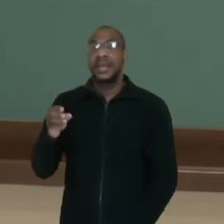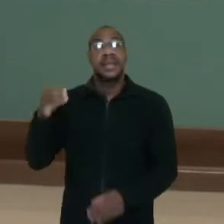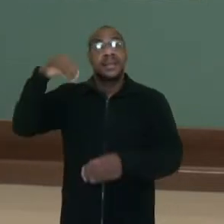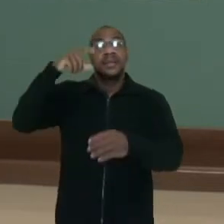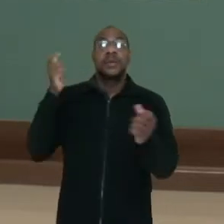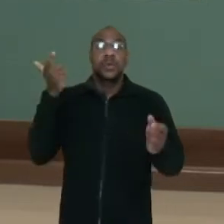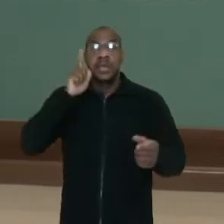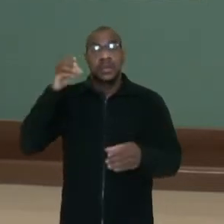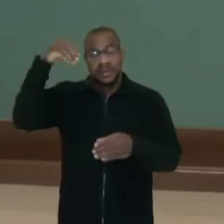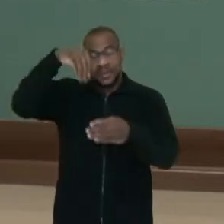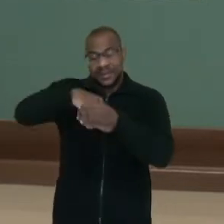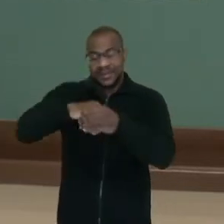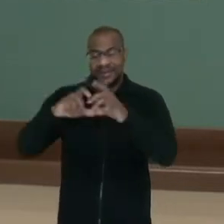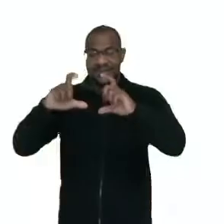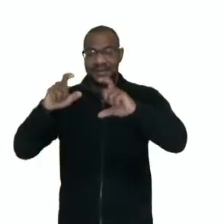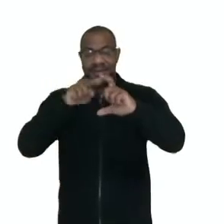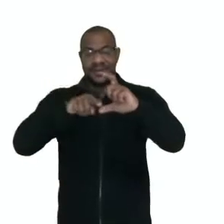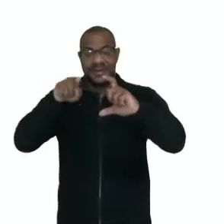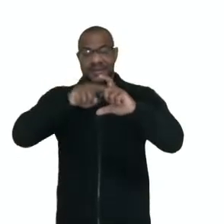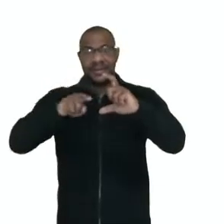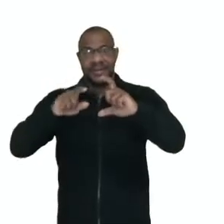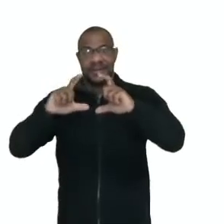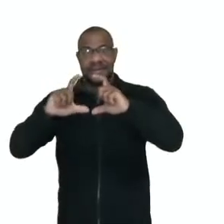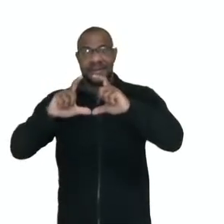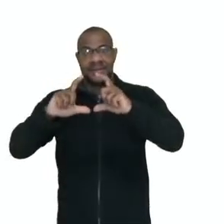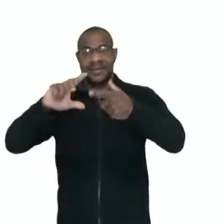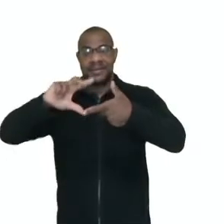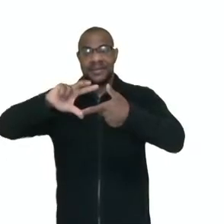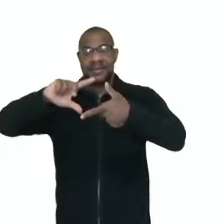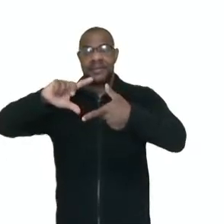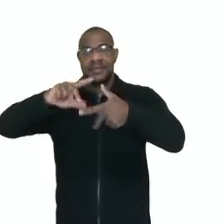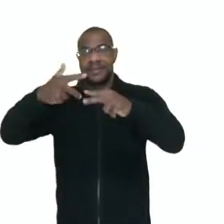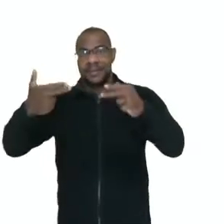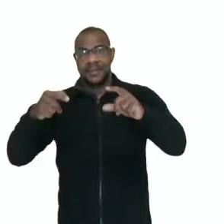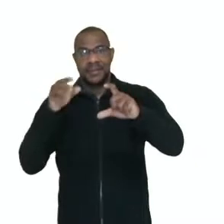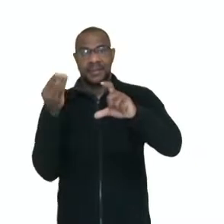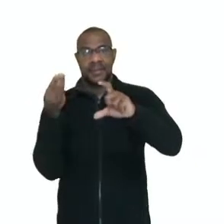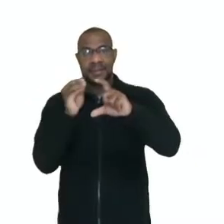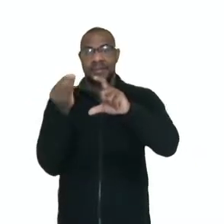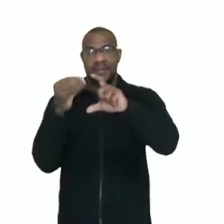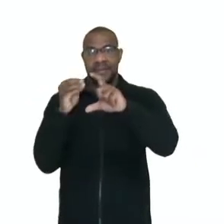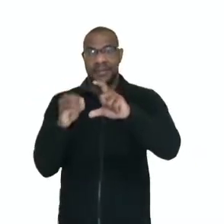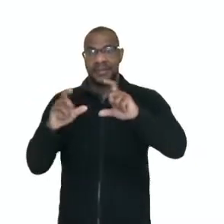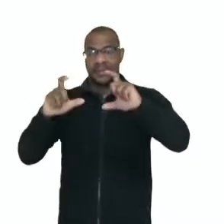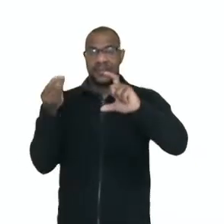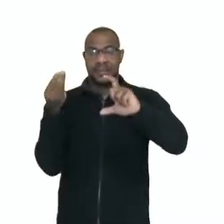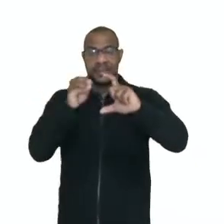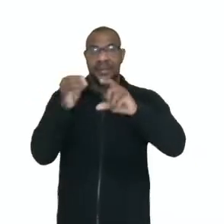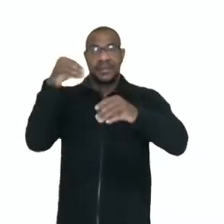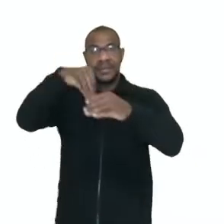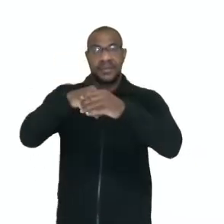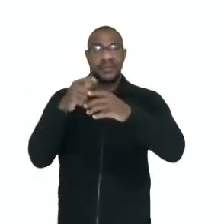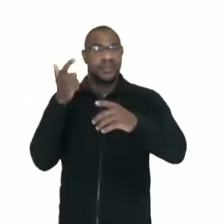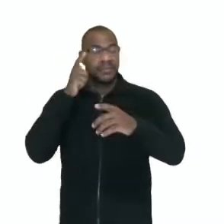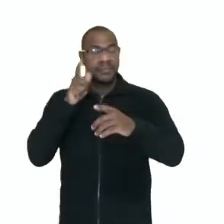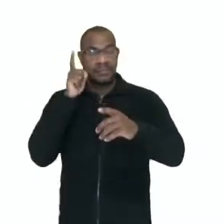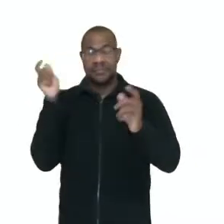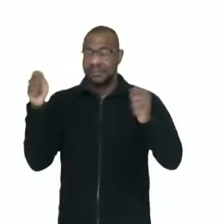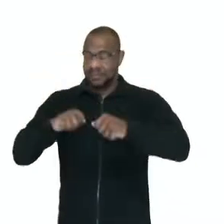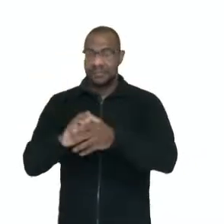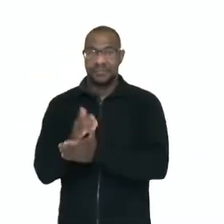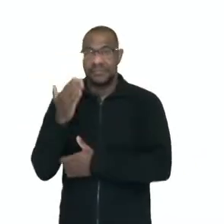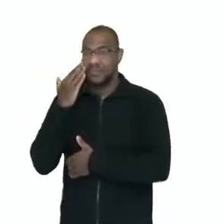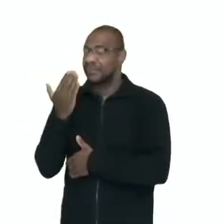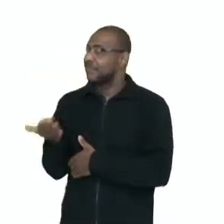circunferência bem bonitinho o polígono regular, com cada vértice em cima da circunferência, ó. Como? Quando eu divido